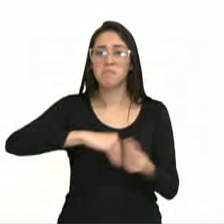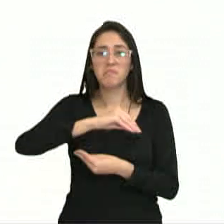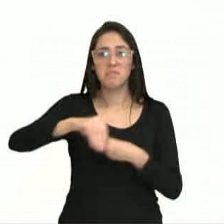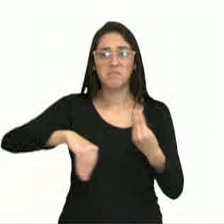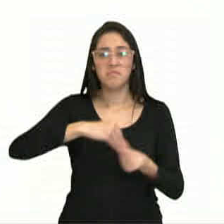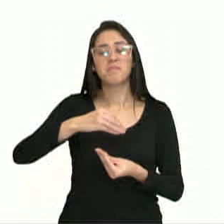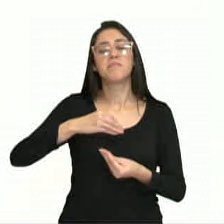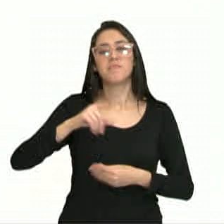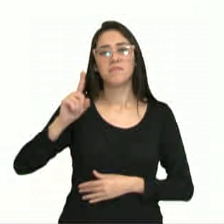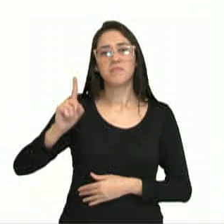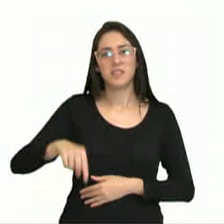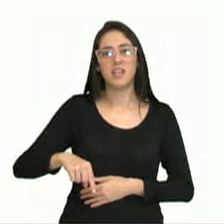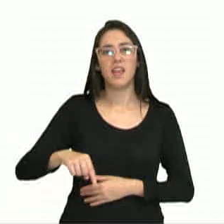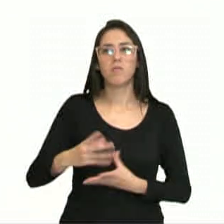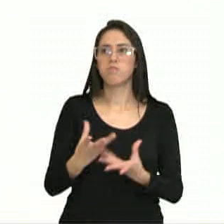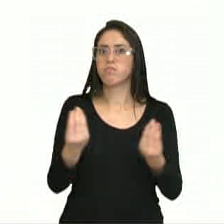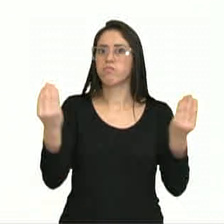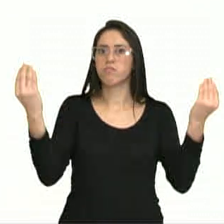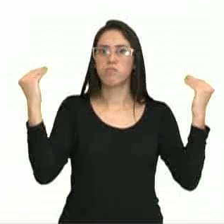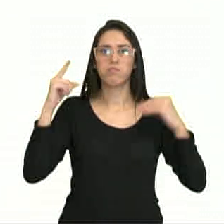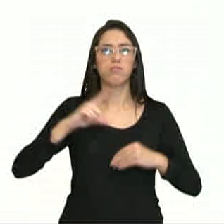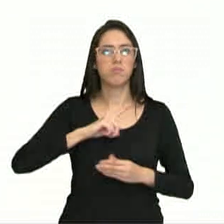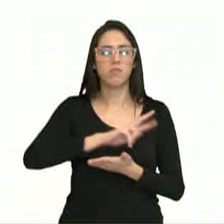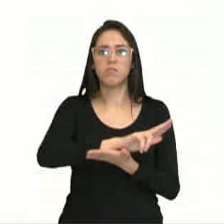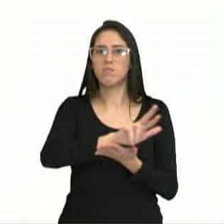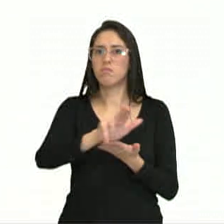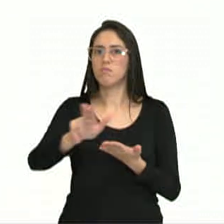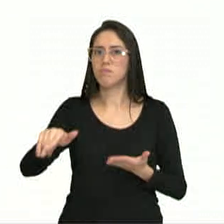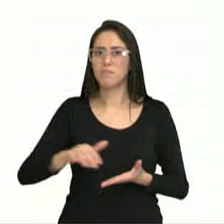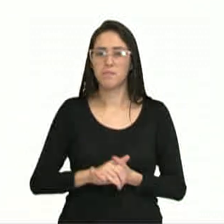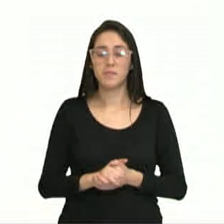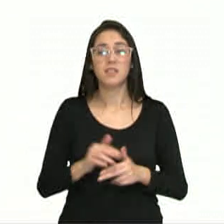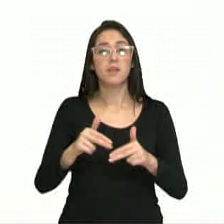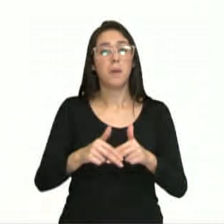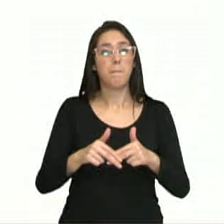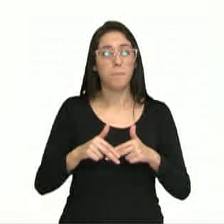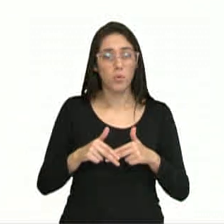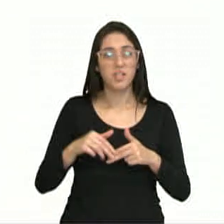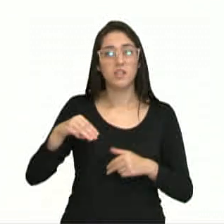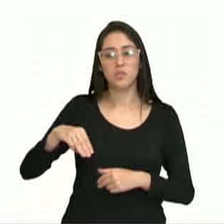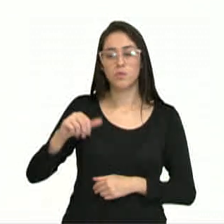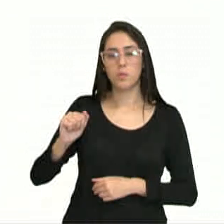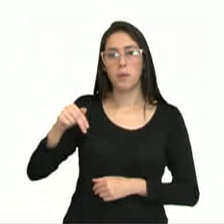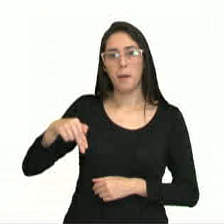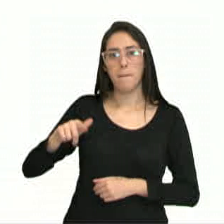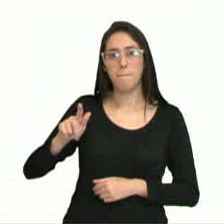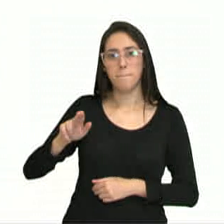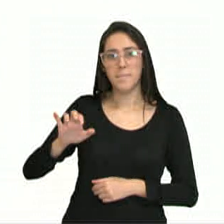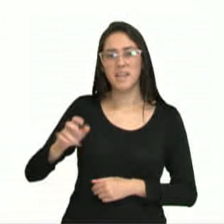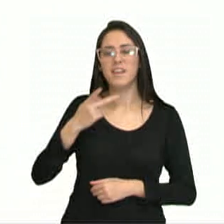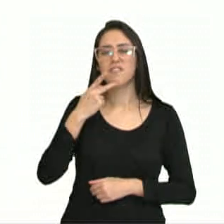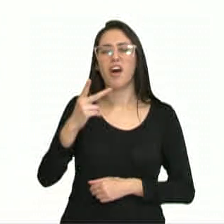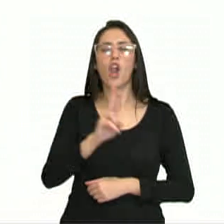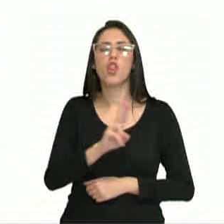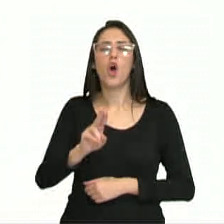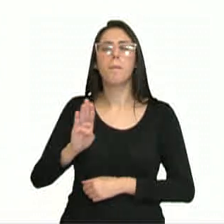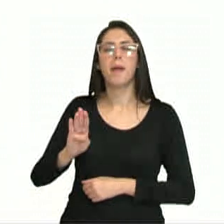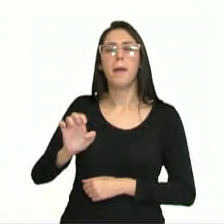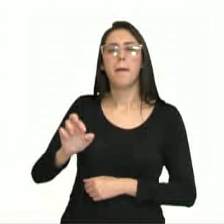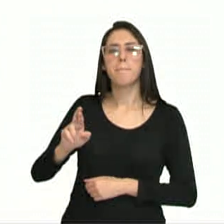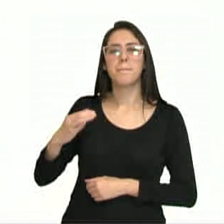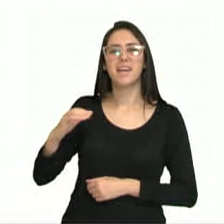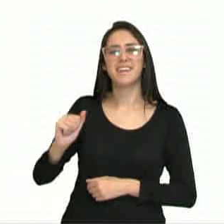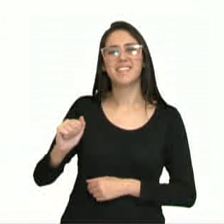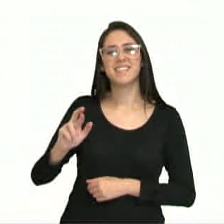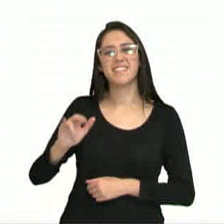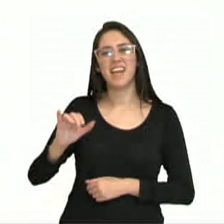um ecossistema em abundante biodiversidade. Por isso o mangue é chamado de berçário natural, porque algumas espécies